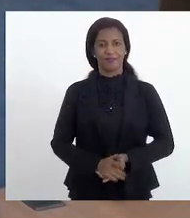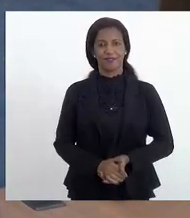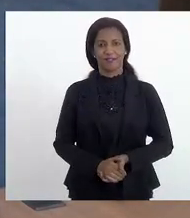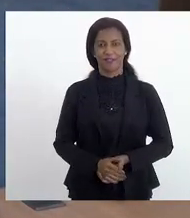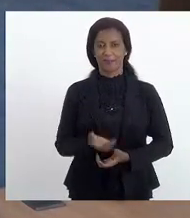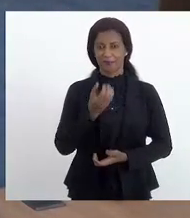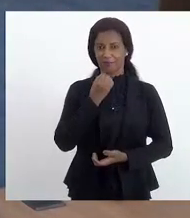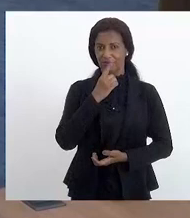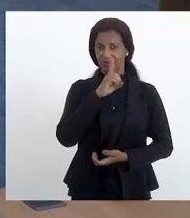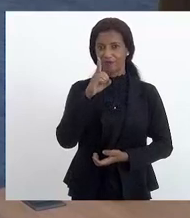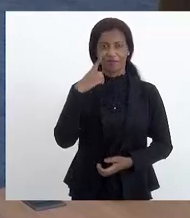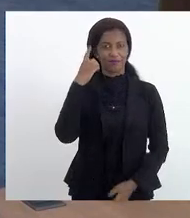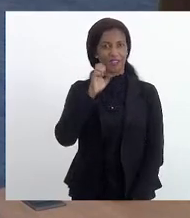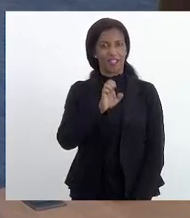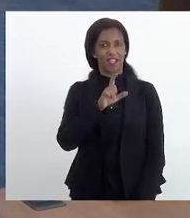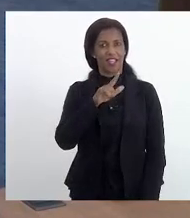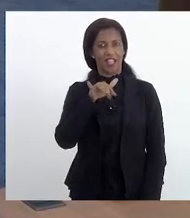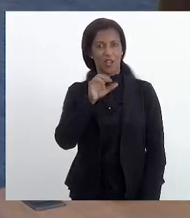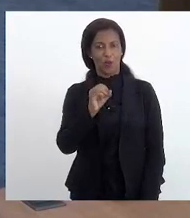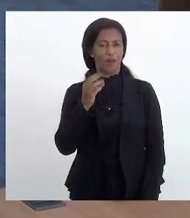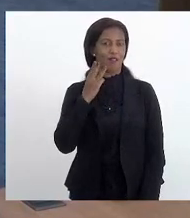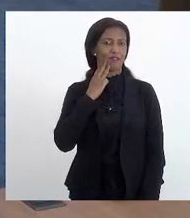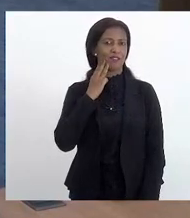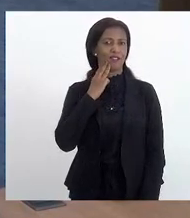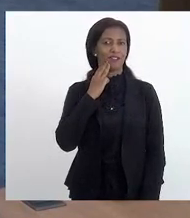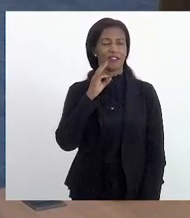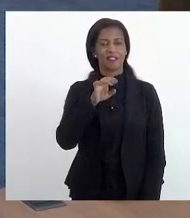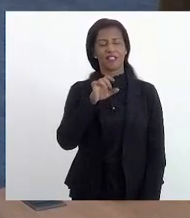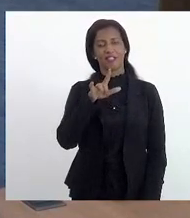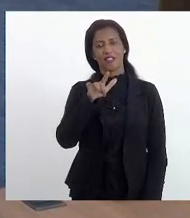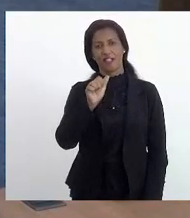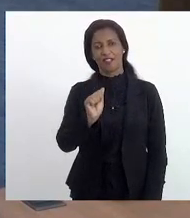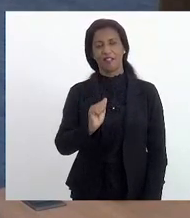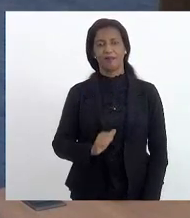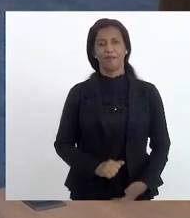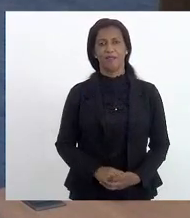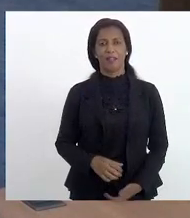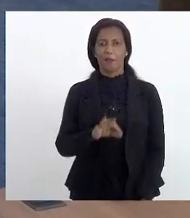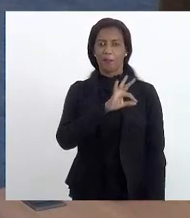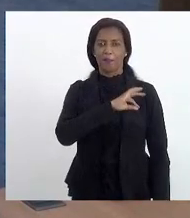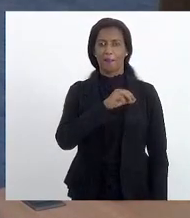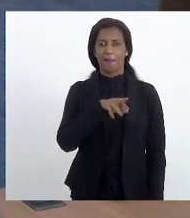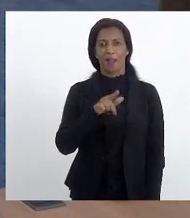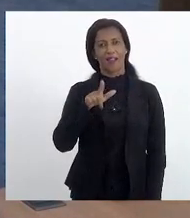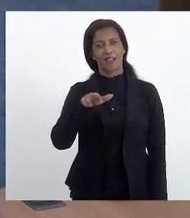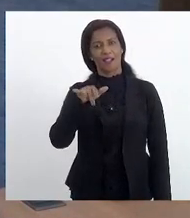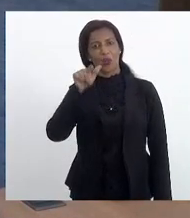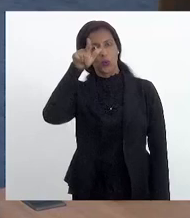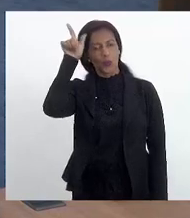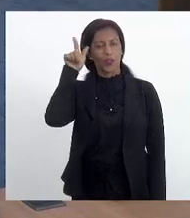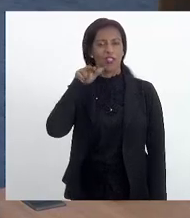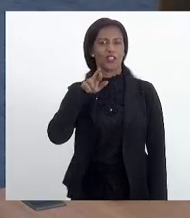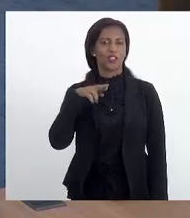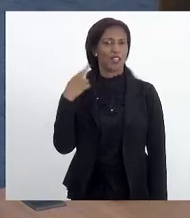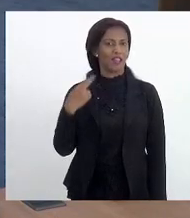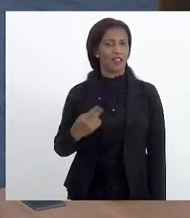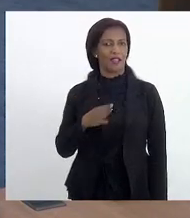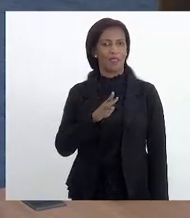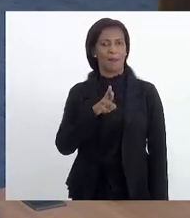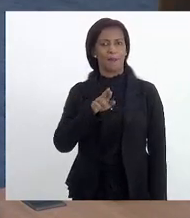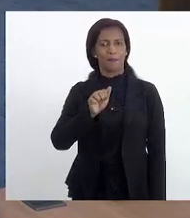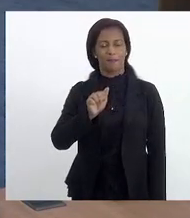Bom dia, deputado Eliomar, deputado Valdec, Célia, Marta Rocha, Luiz, Renata,